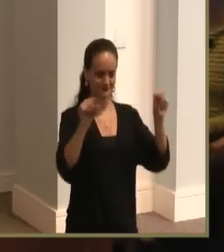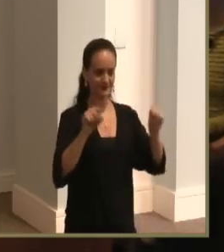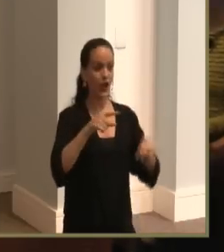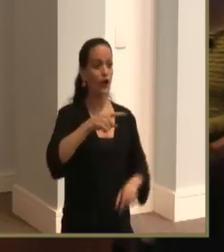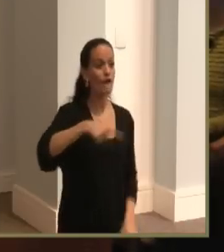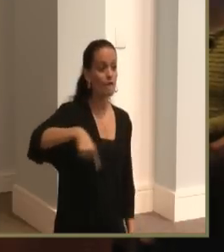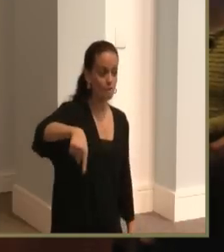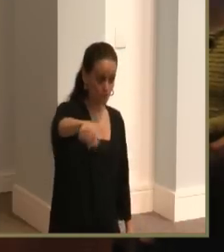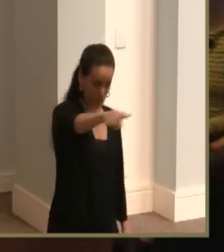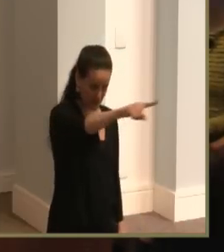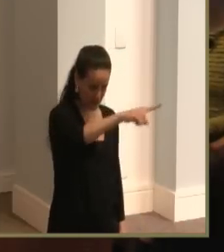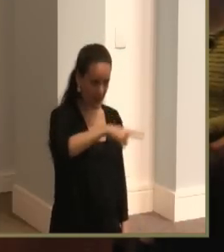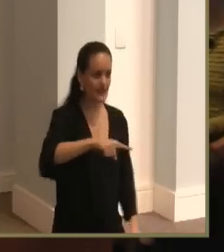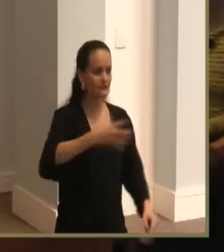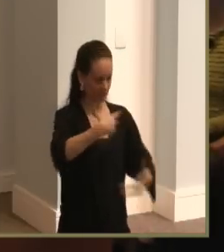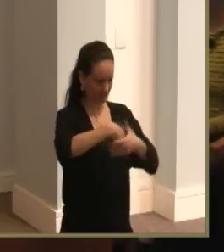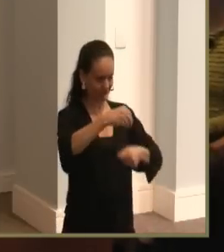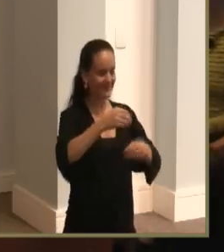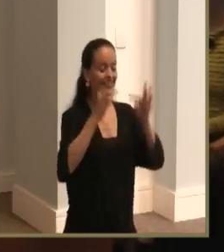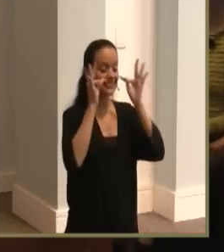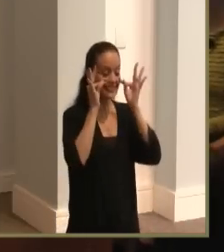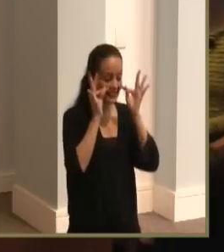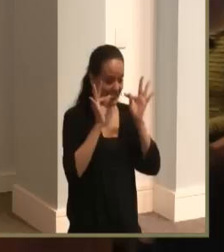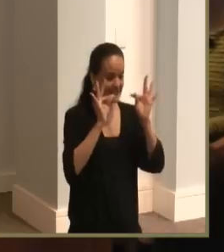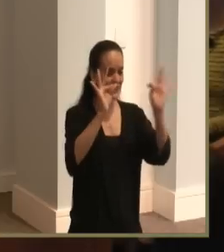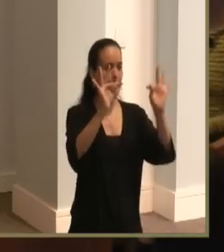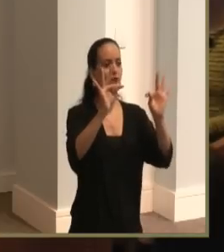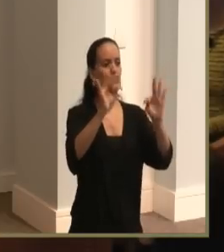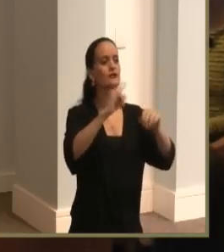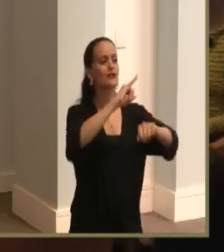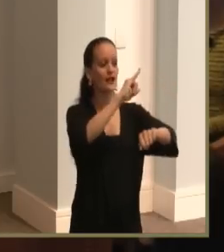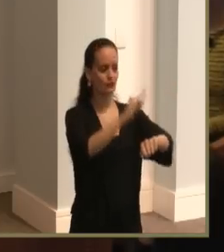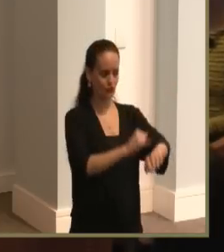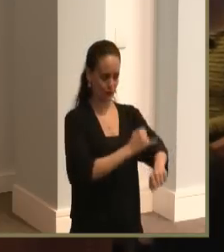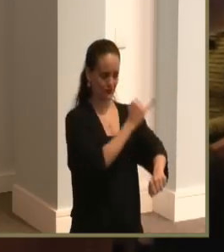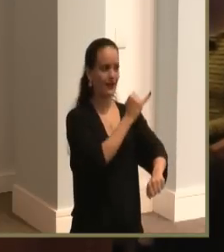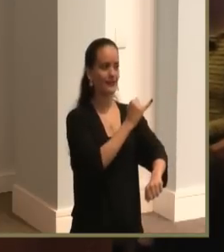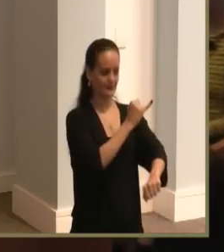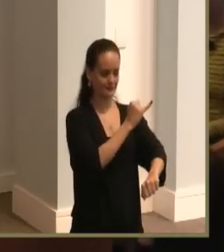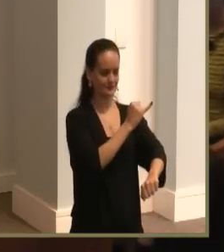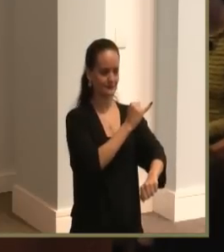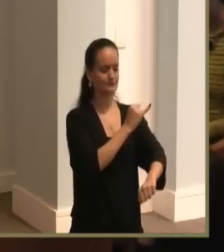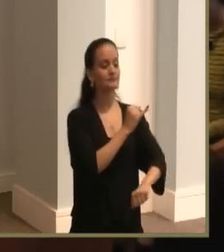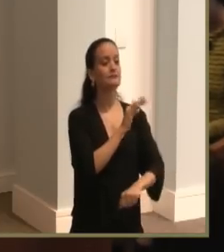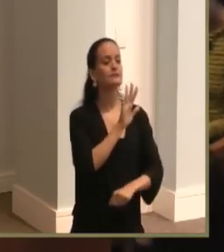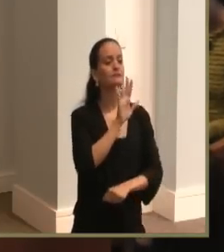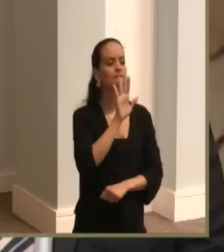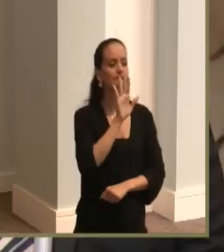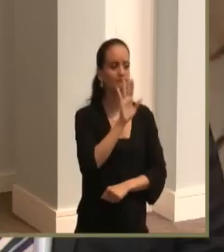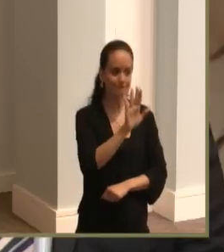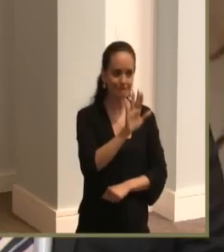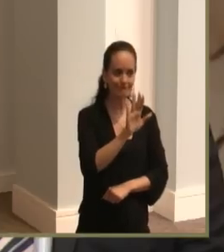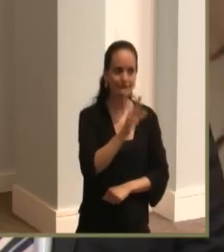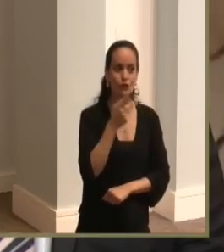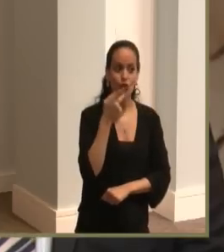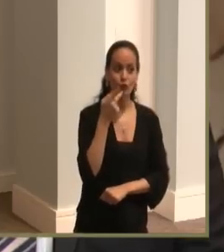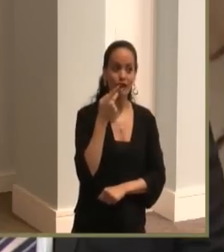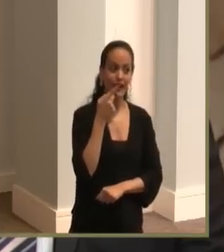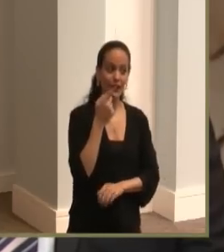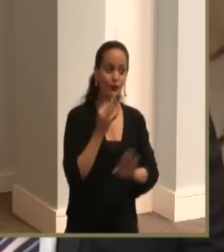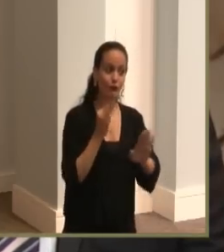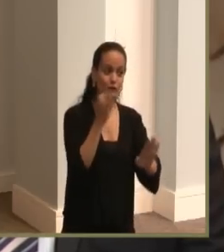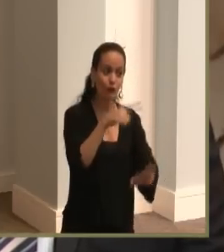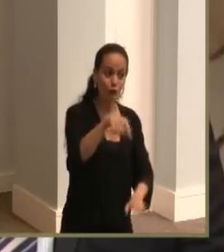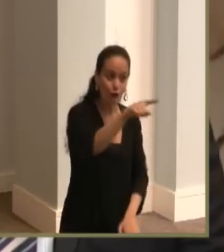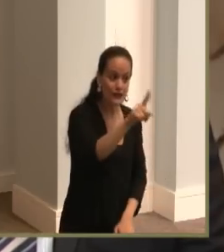minhas testemunhas. Atos 1:8. Né? Muito bem. Eu já estou antecipando. Amados irmãos,